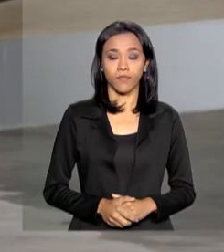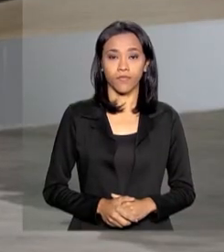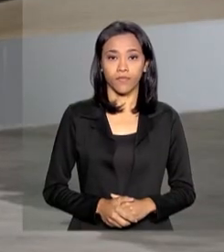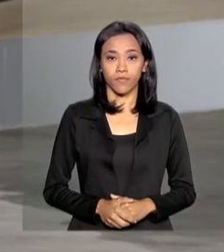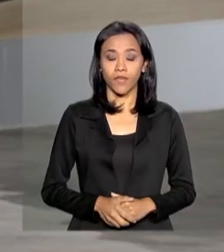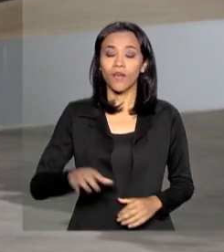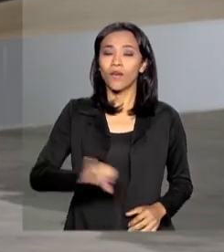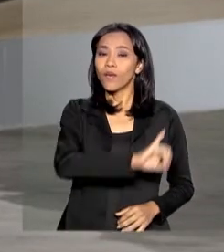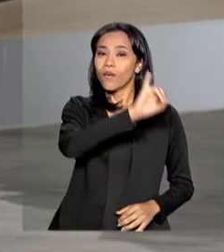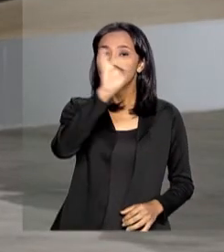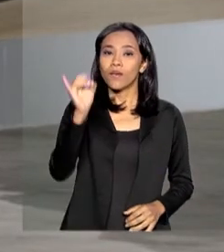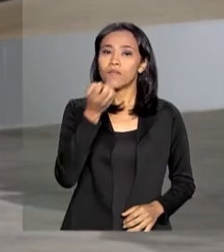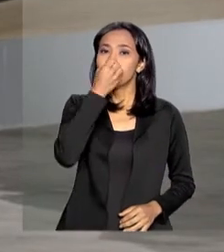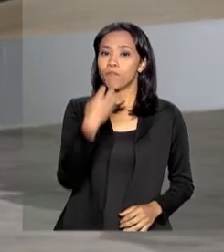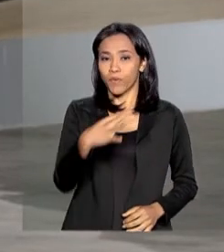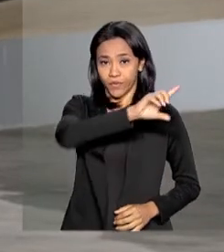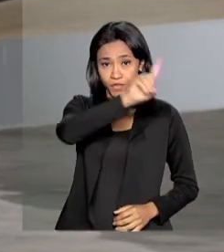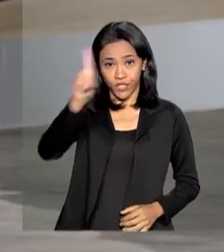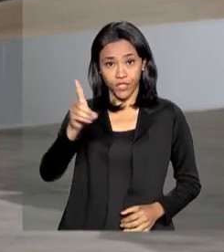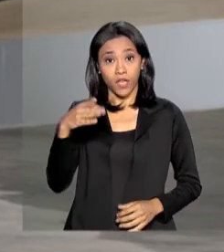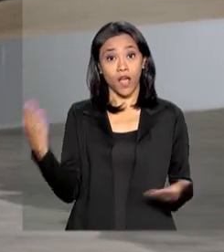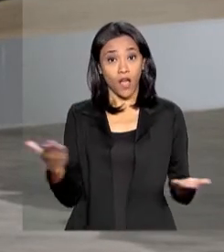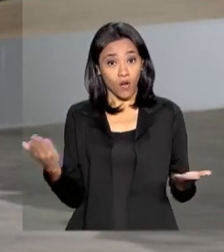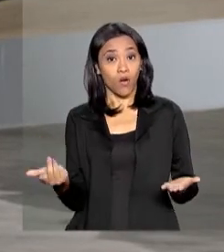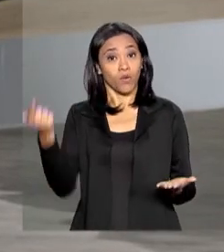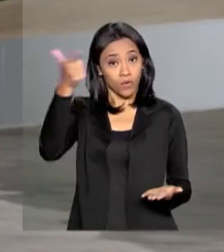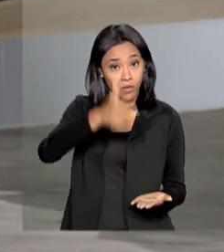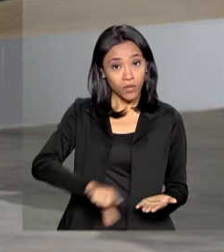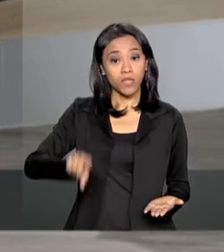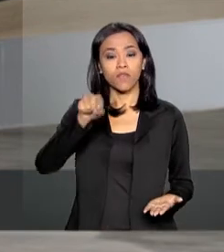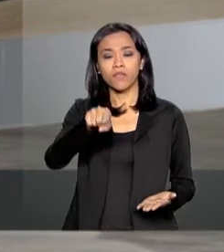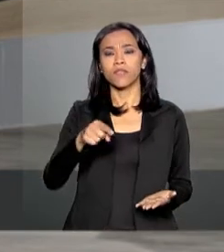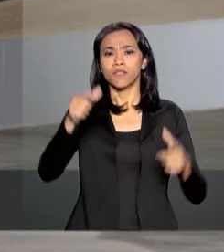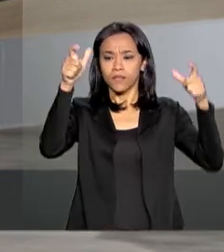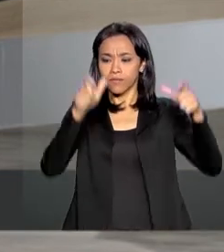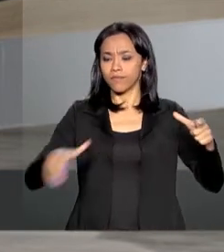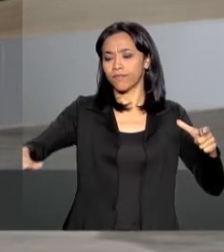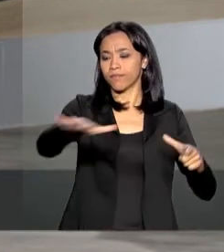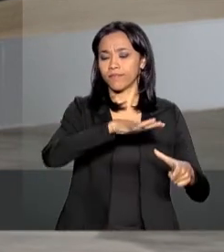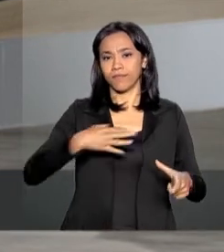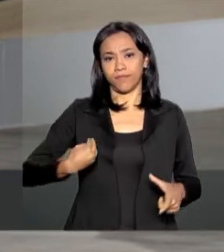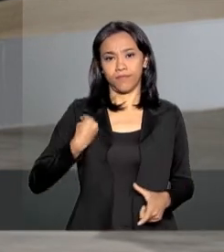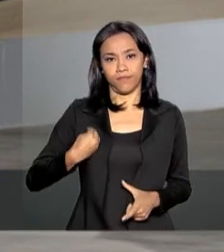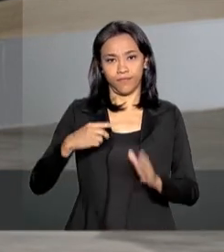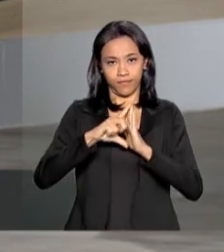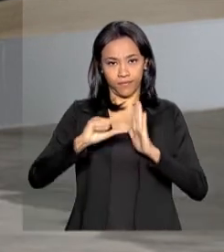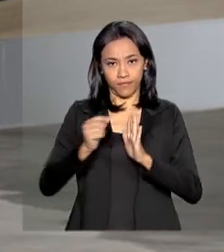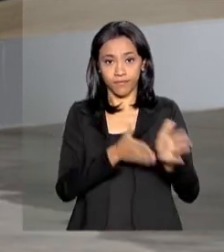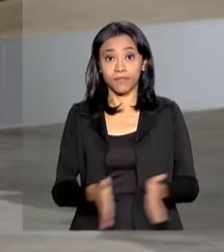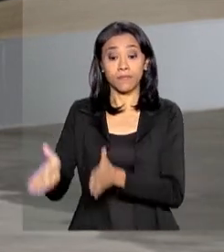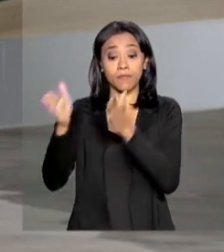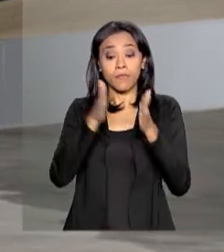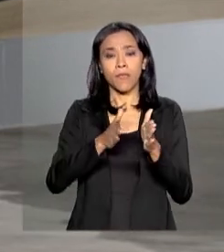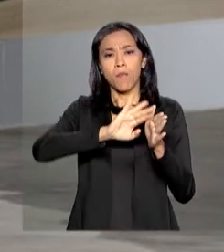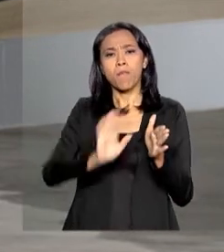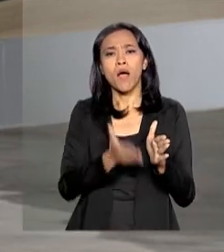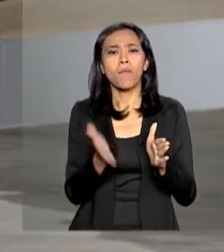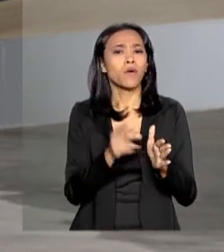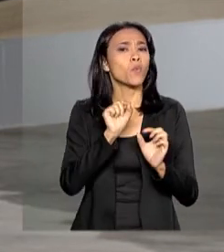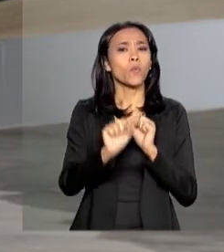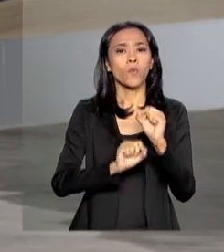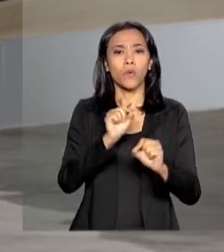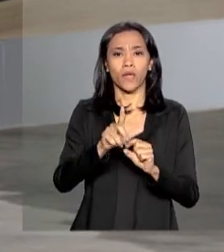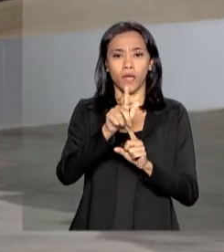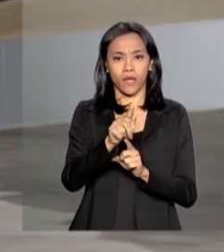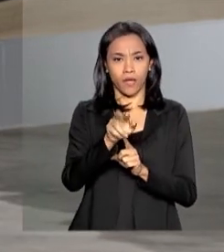olá bom dia voltamos a falar ao vivo aqui do palácio do planalto a produção de grãos em 2019 deve ser